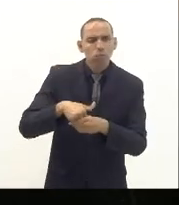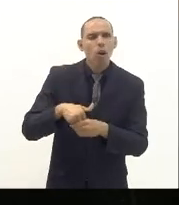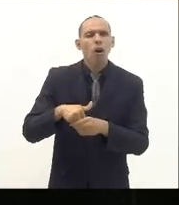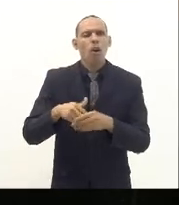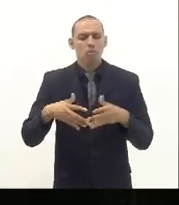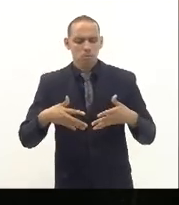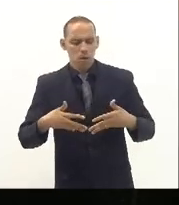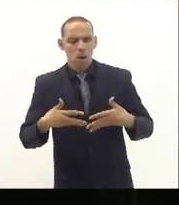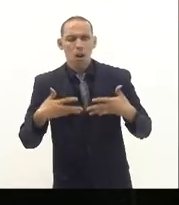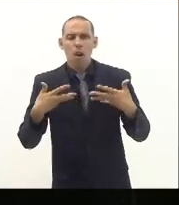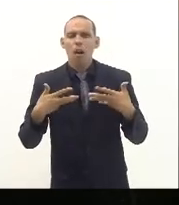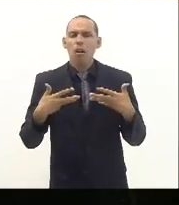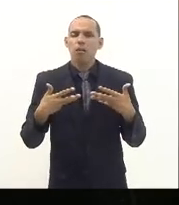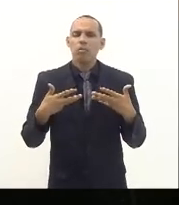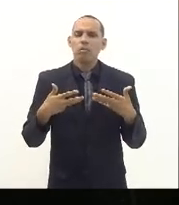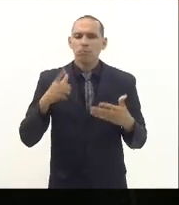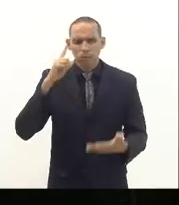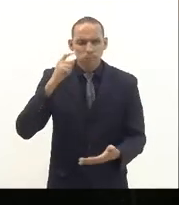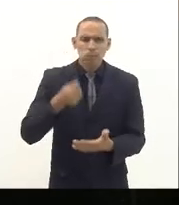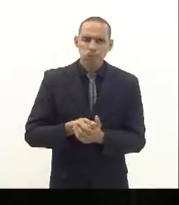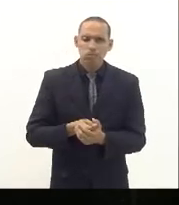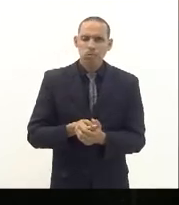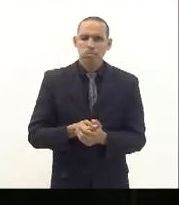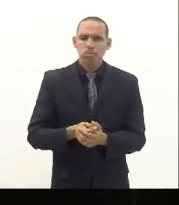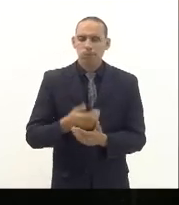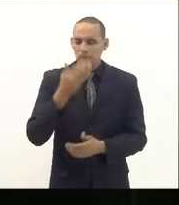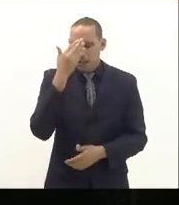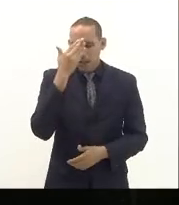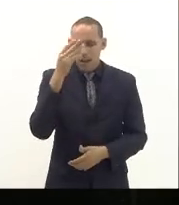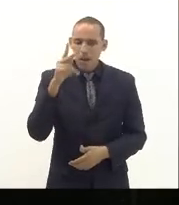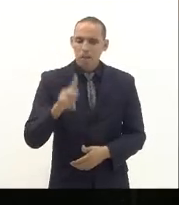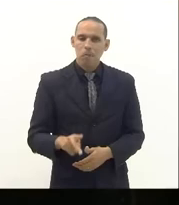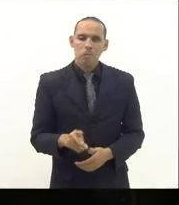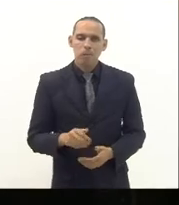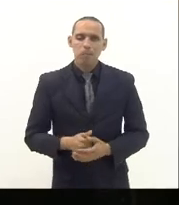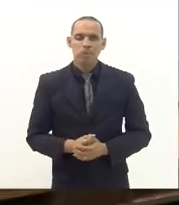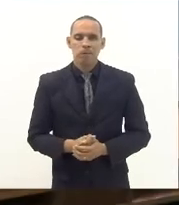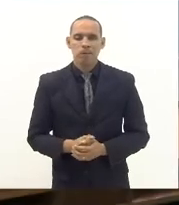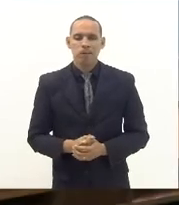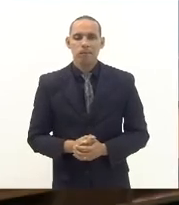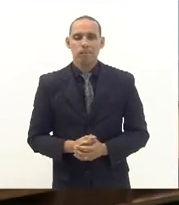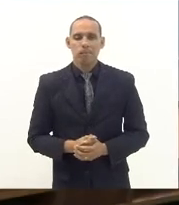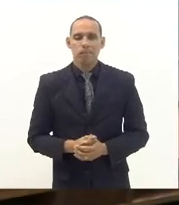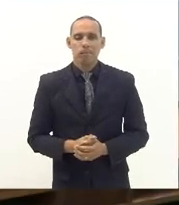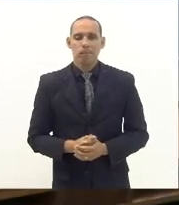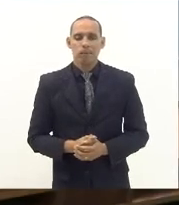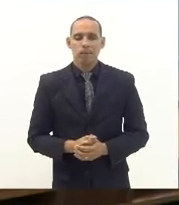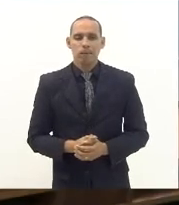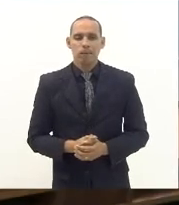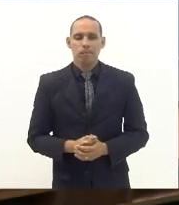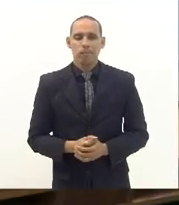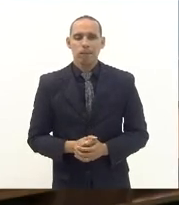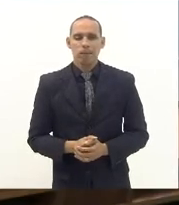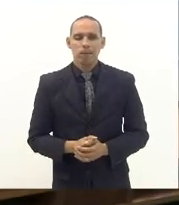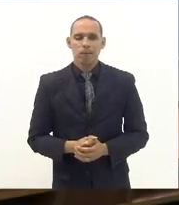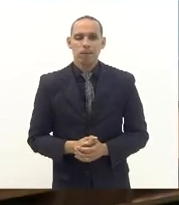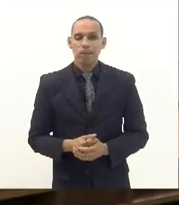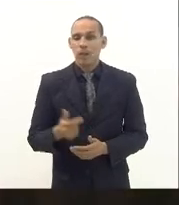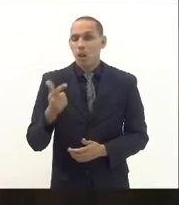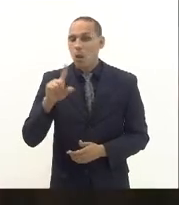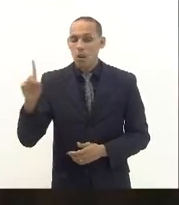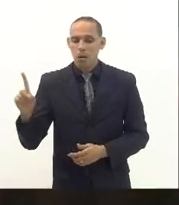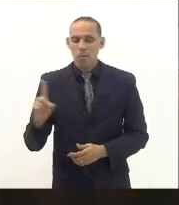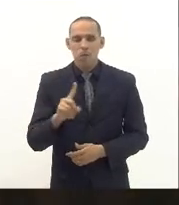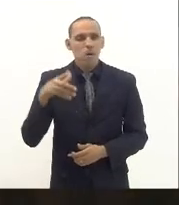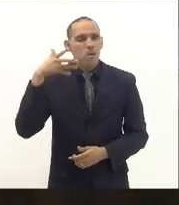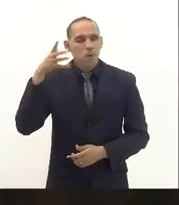é Honrar nas decisões Obrigado presidente E aí o próximo